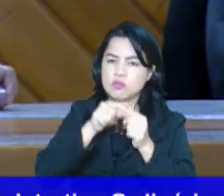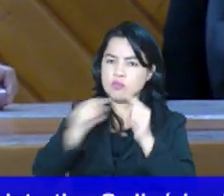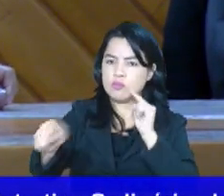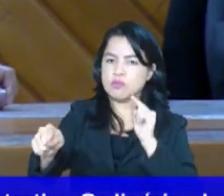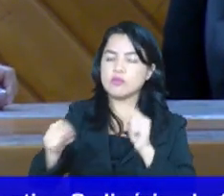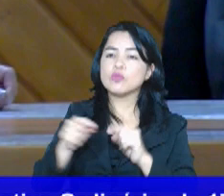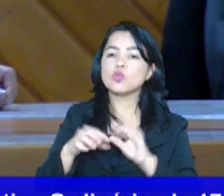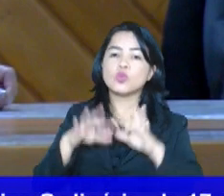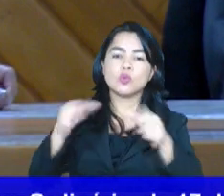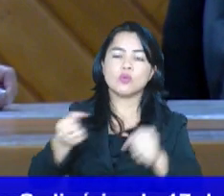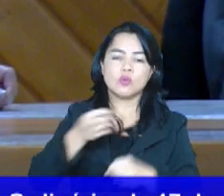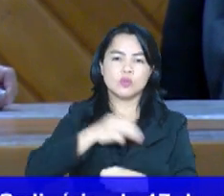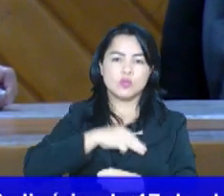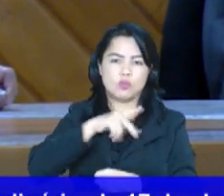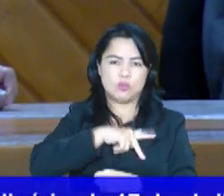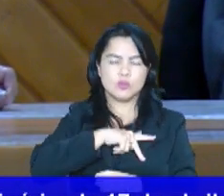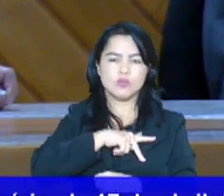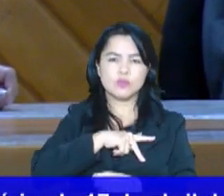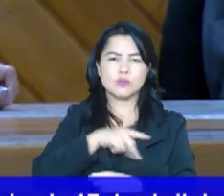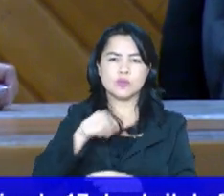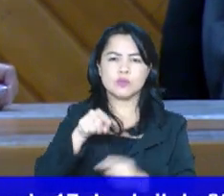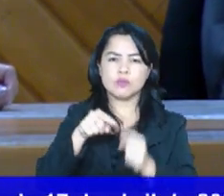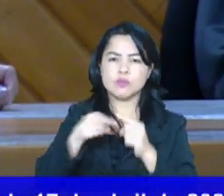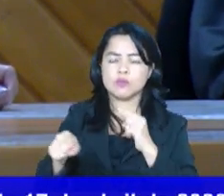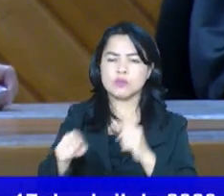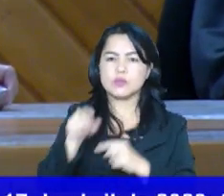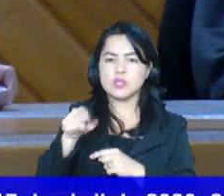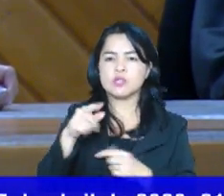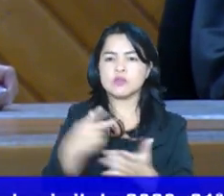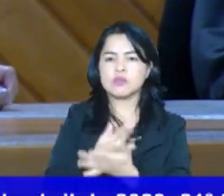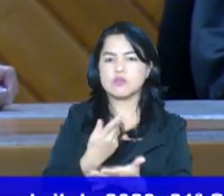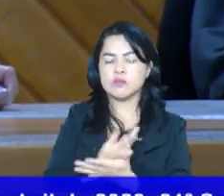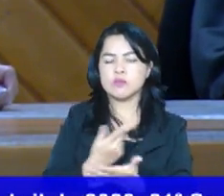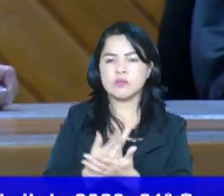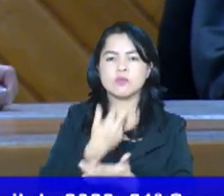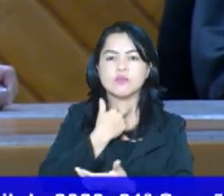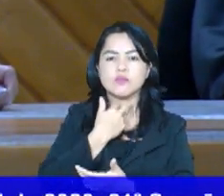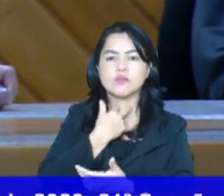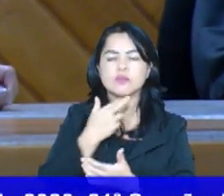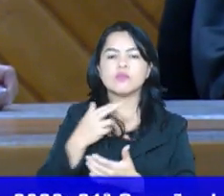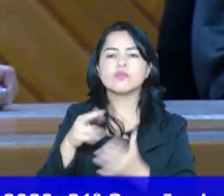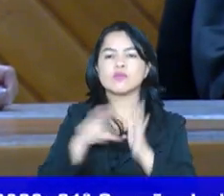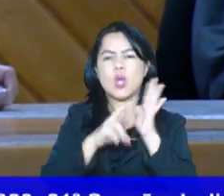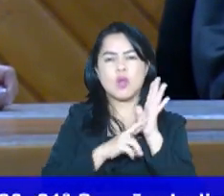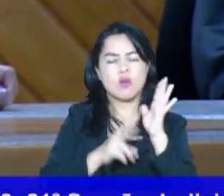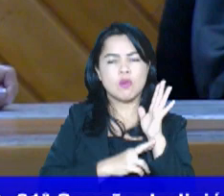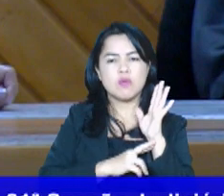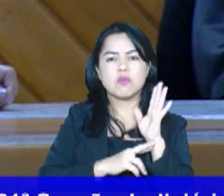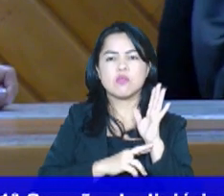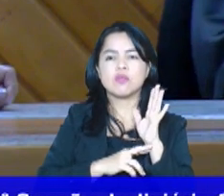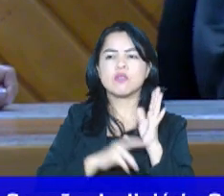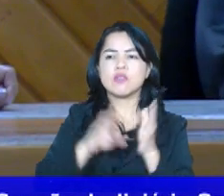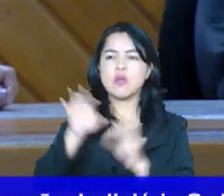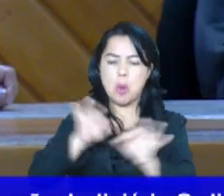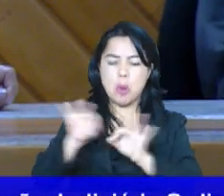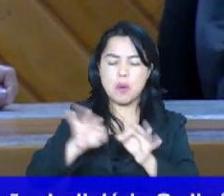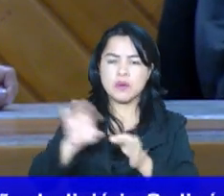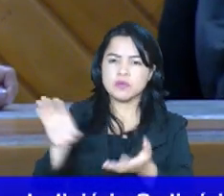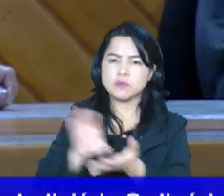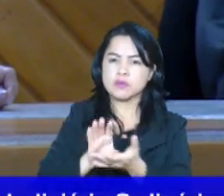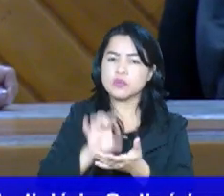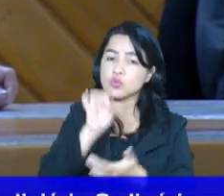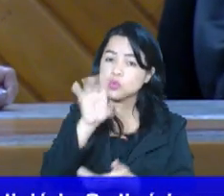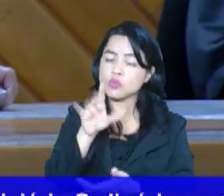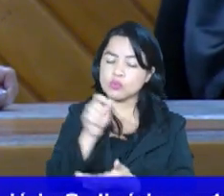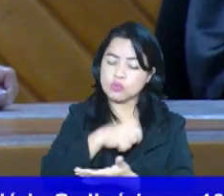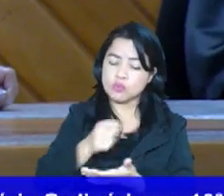destacado pelo Ministério Público, essa falha ela não tem o condão de comprometer a regularidade das contas, de modo a ensejar apenas a anotação